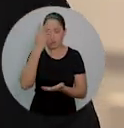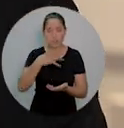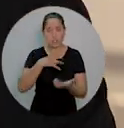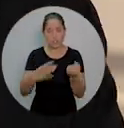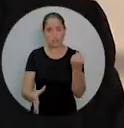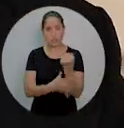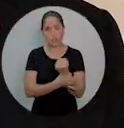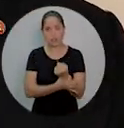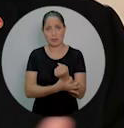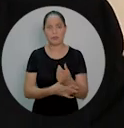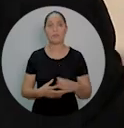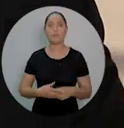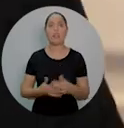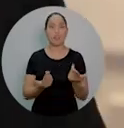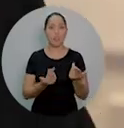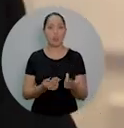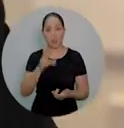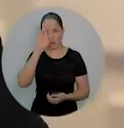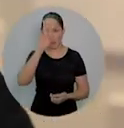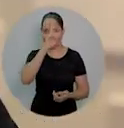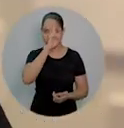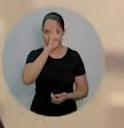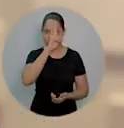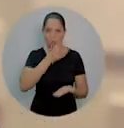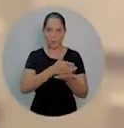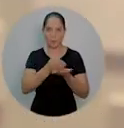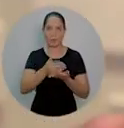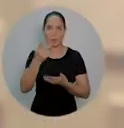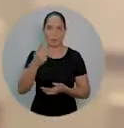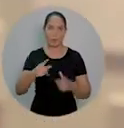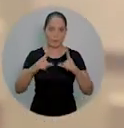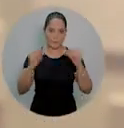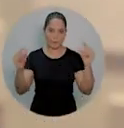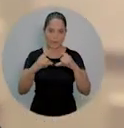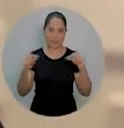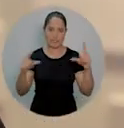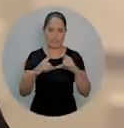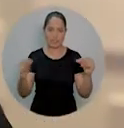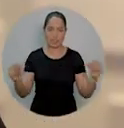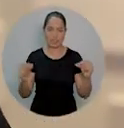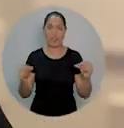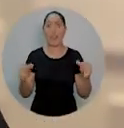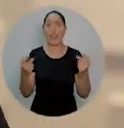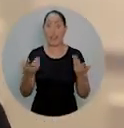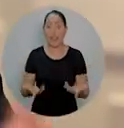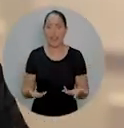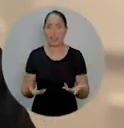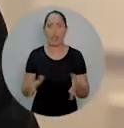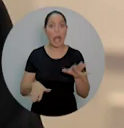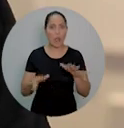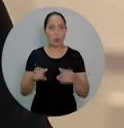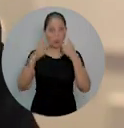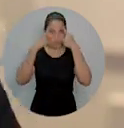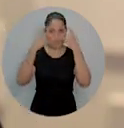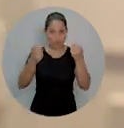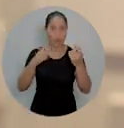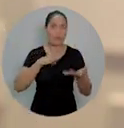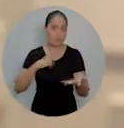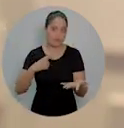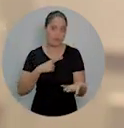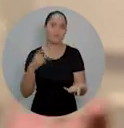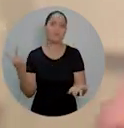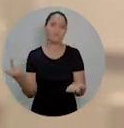pessoas. Quando o Uber apareceu aqui em Brasília, por exemplo, nós tomamos conhecimento de agressões,